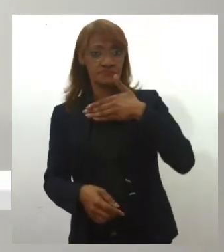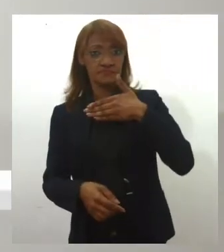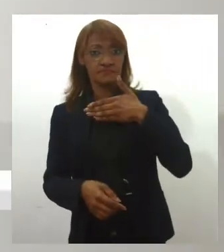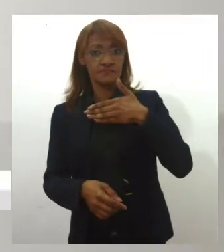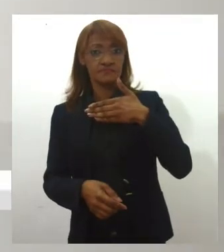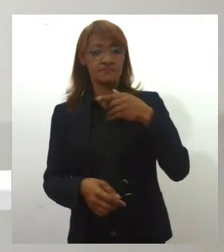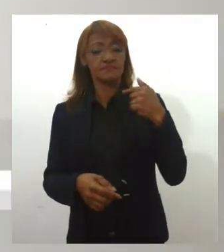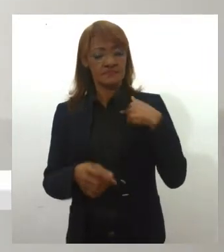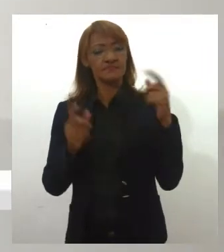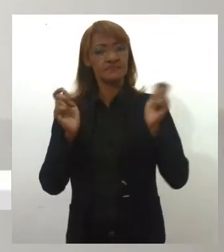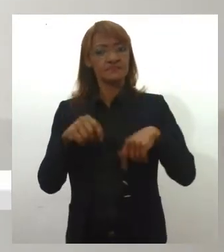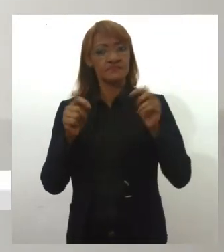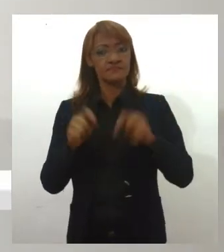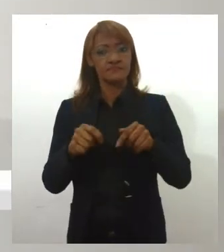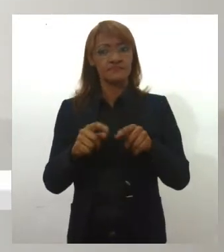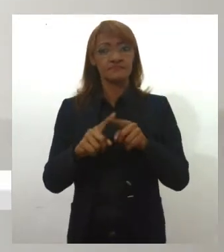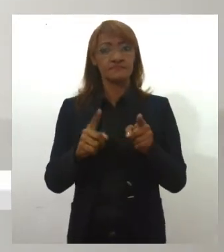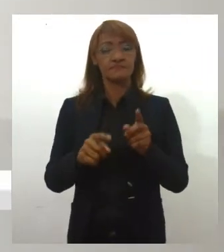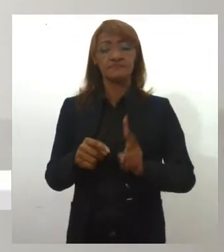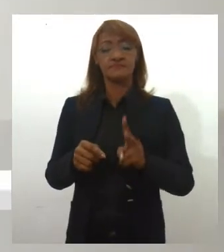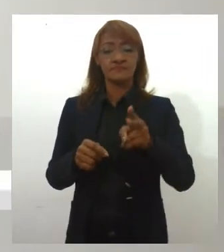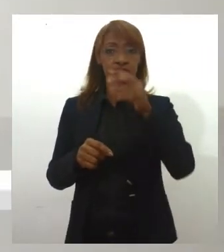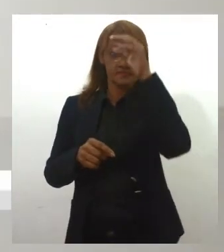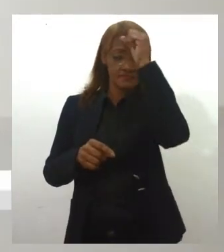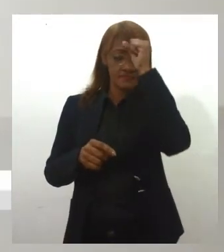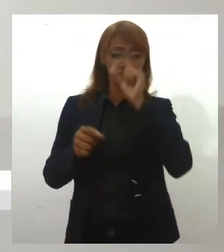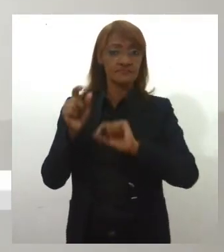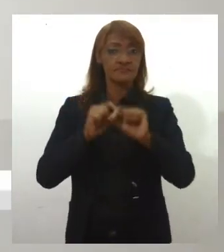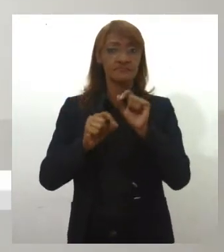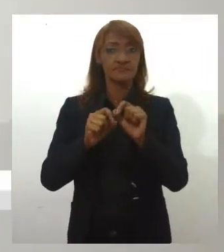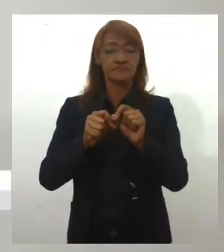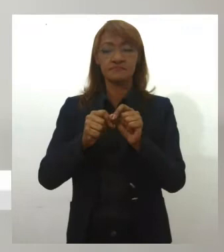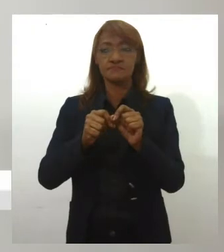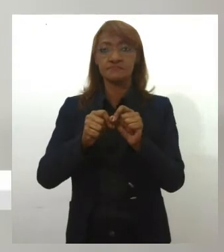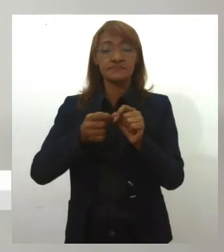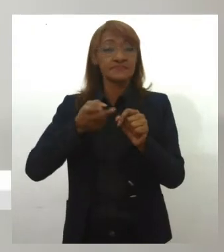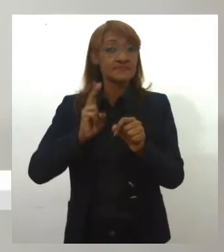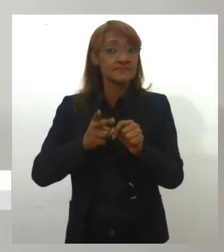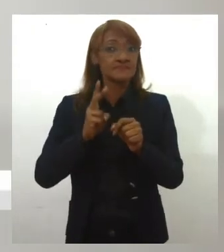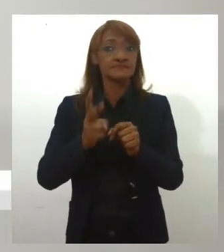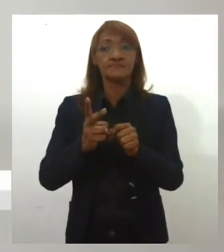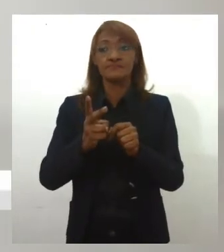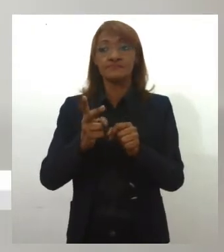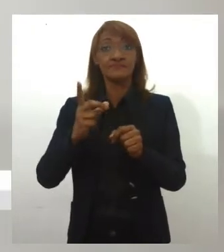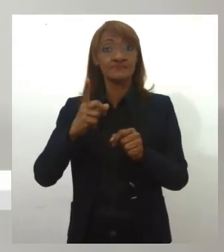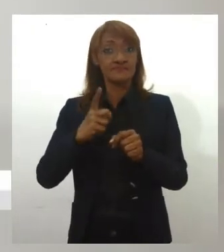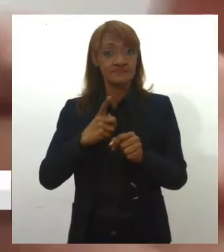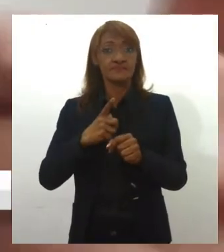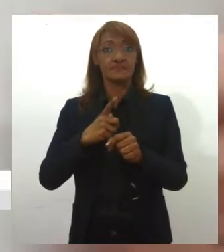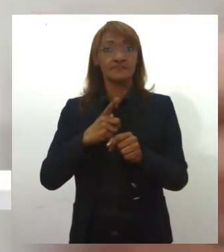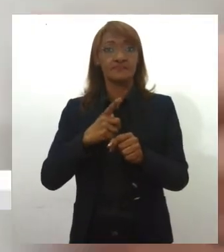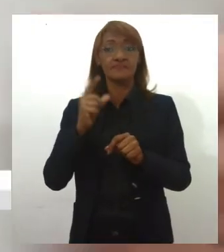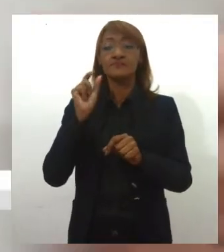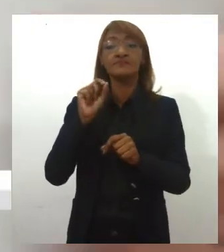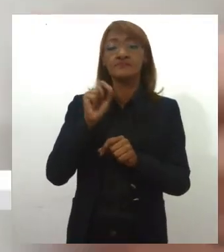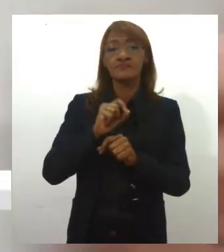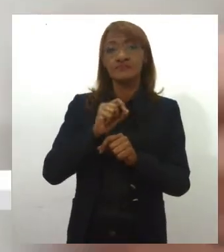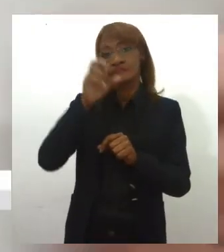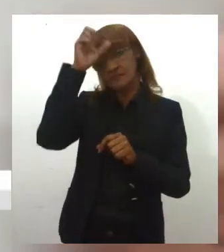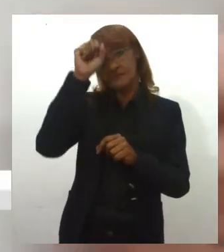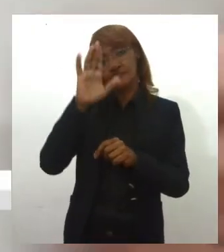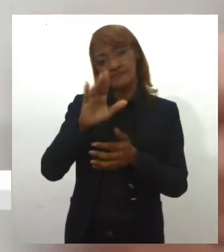era capaz. Mas eu continuei aprendendo, porque a aprendizagem você está sempre tendo, né? Então, acho que elas terminaram sendo influenciadas por